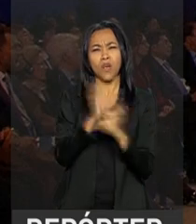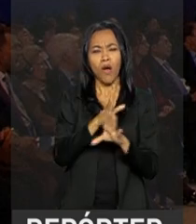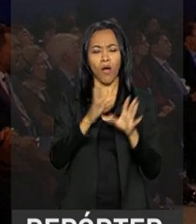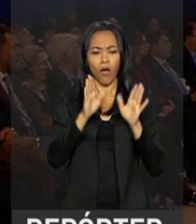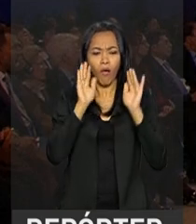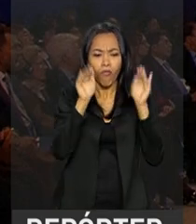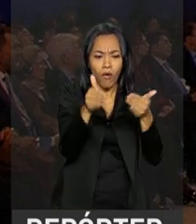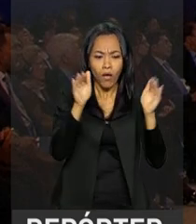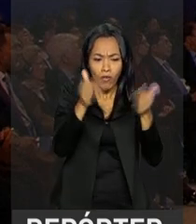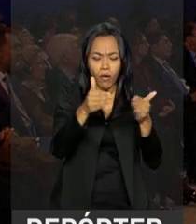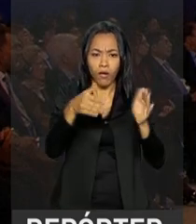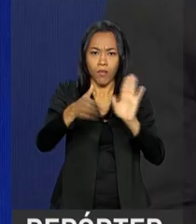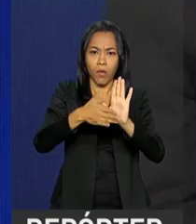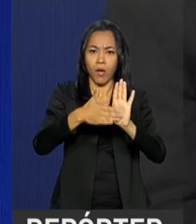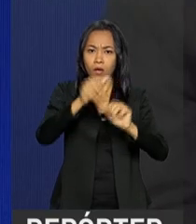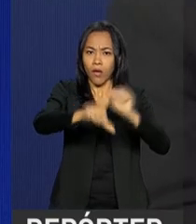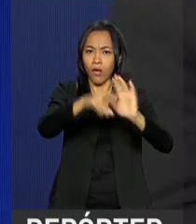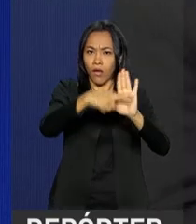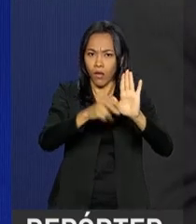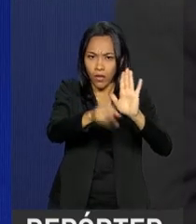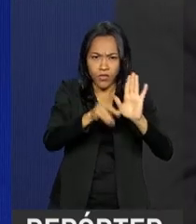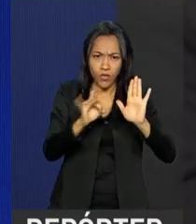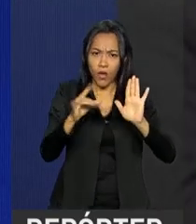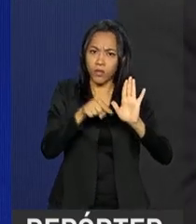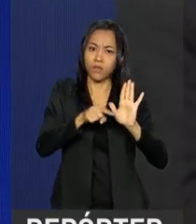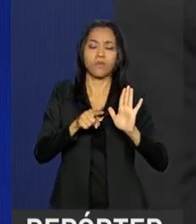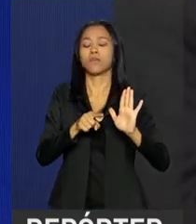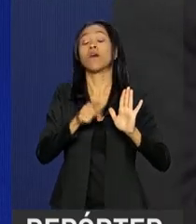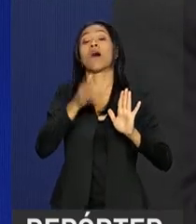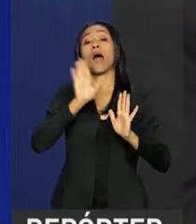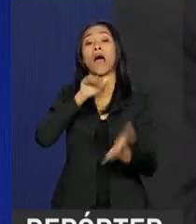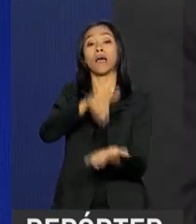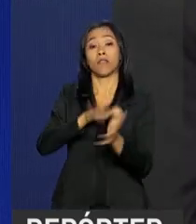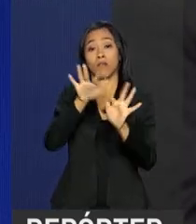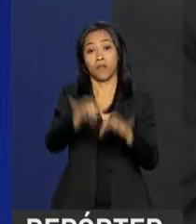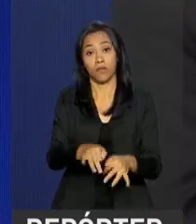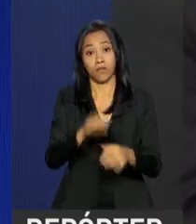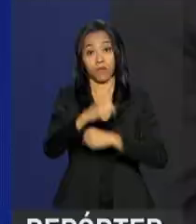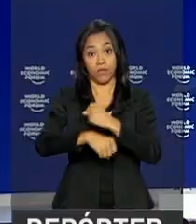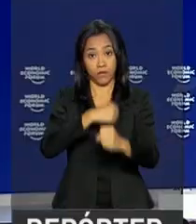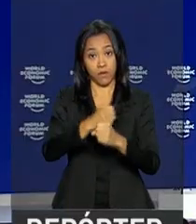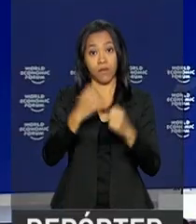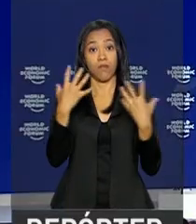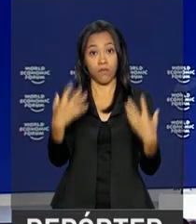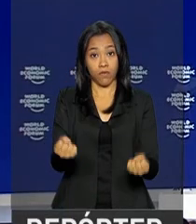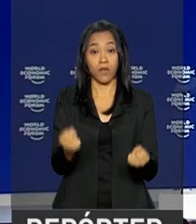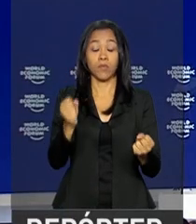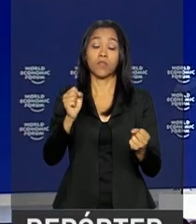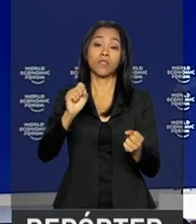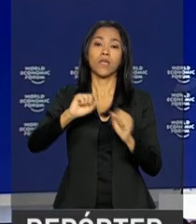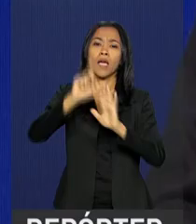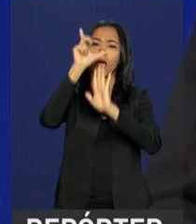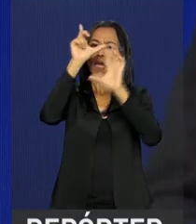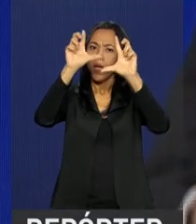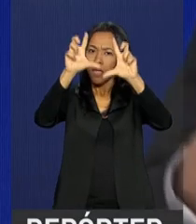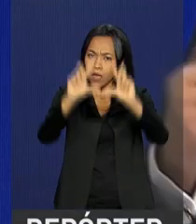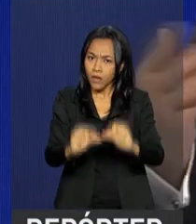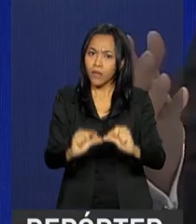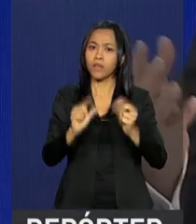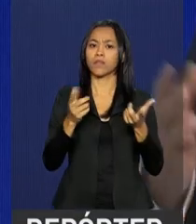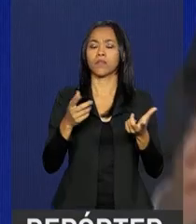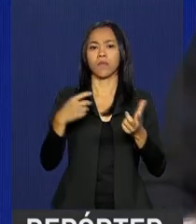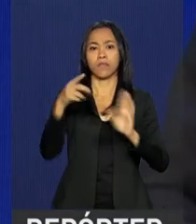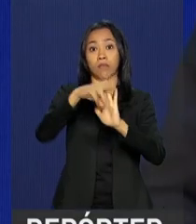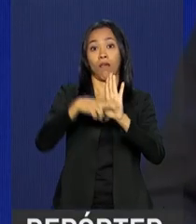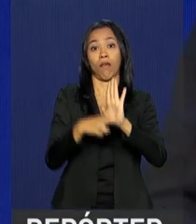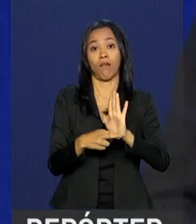Até o final do ano, também queremos promover a simplificação de nosso sistema tributário. Nosso